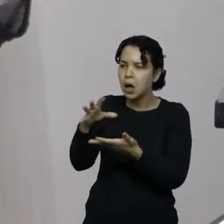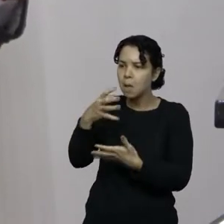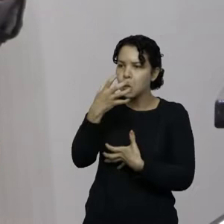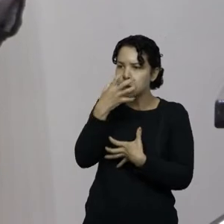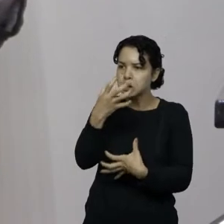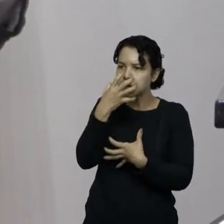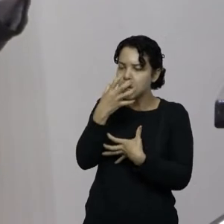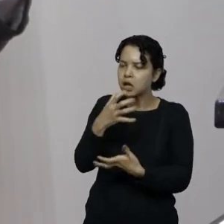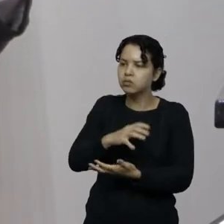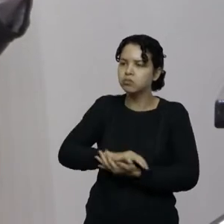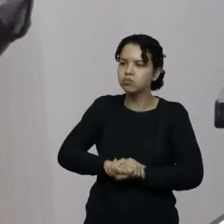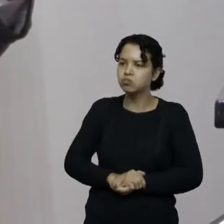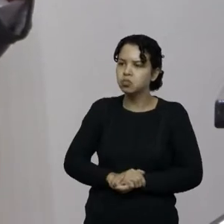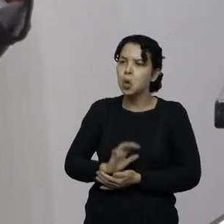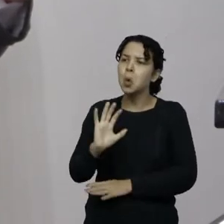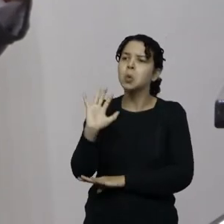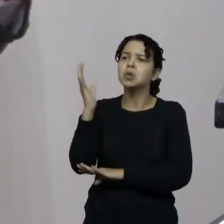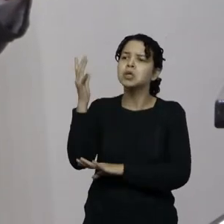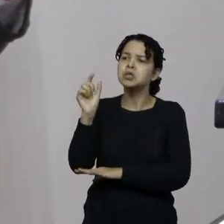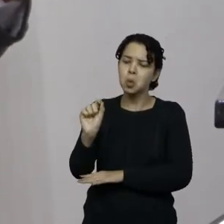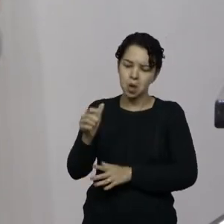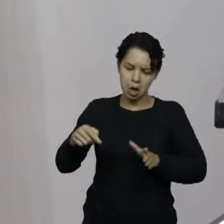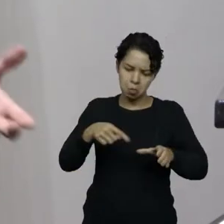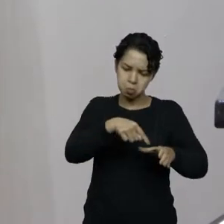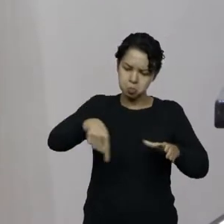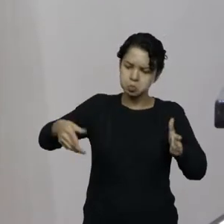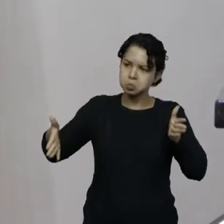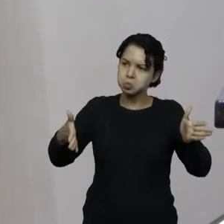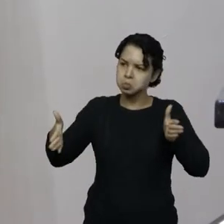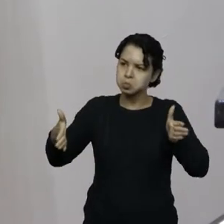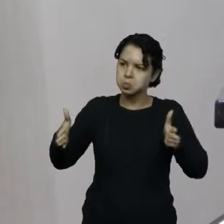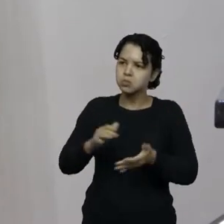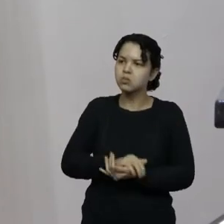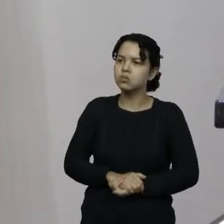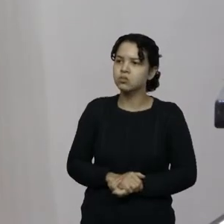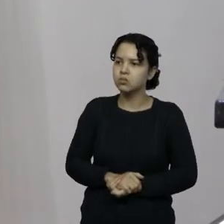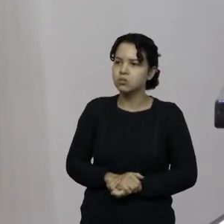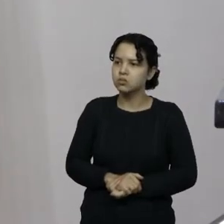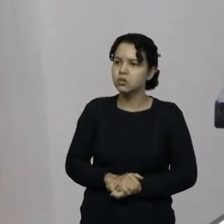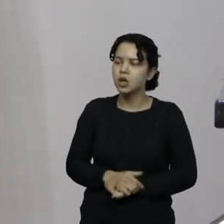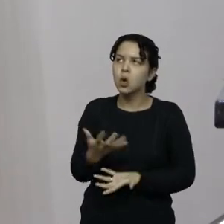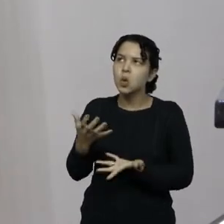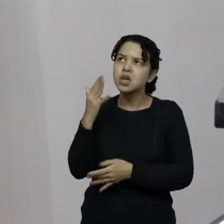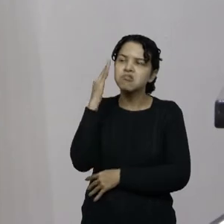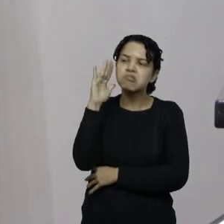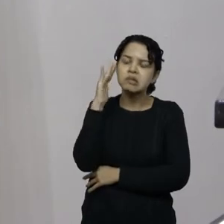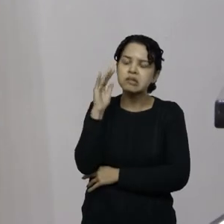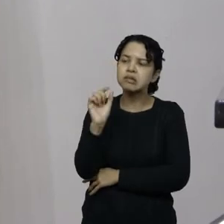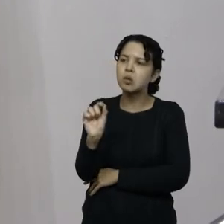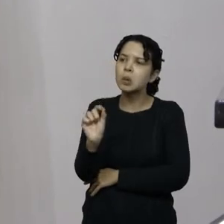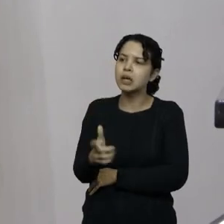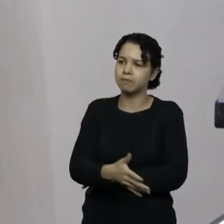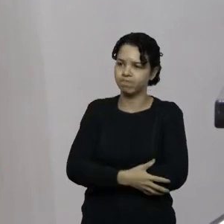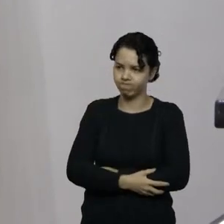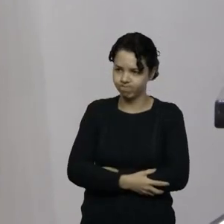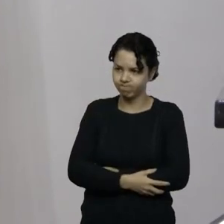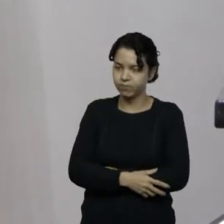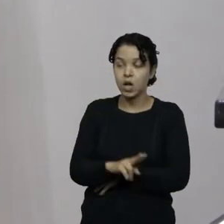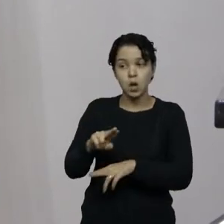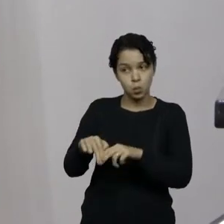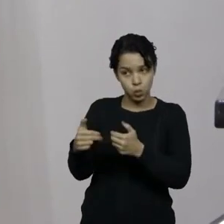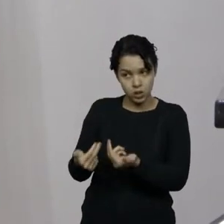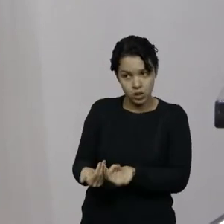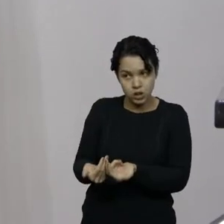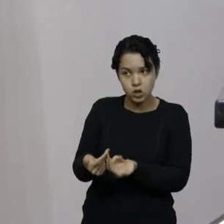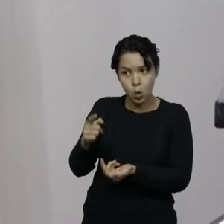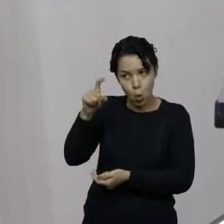o que aconteceu o tempo o que aconteceu eu queria entender por isso Marcos